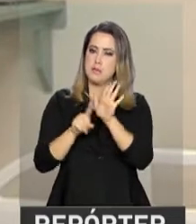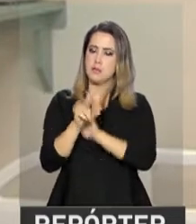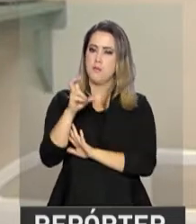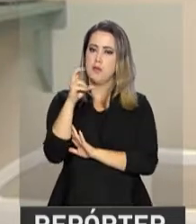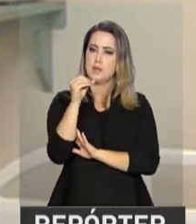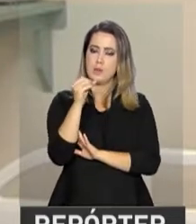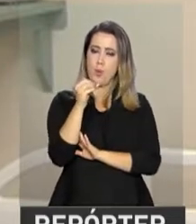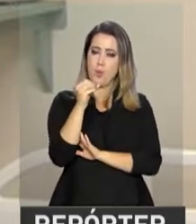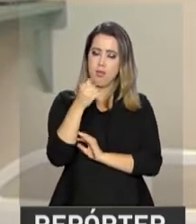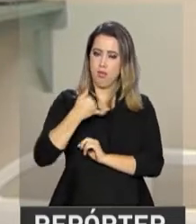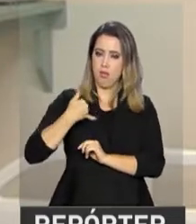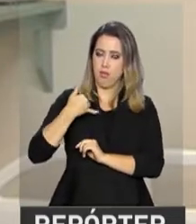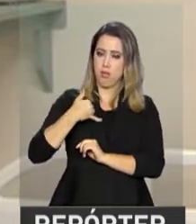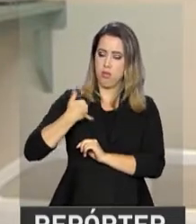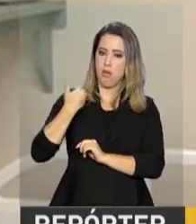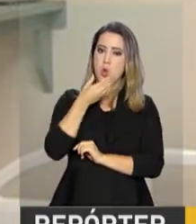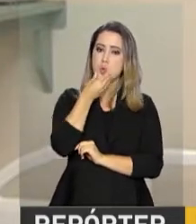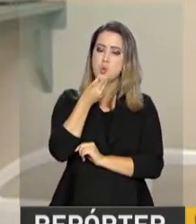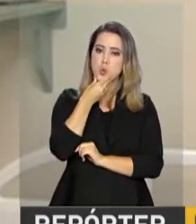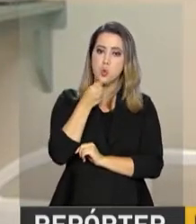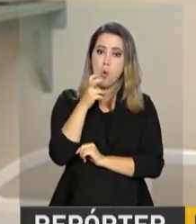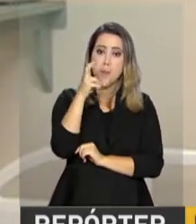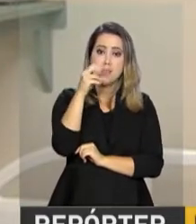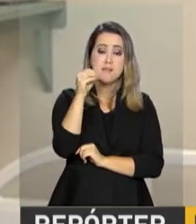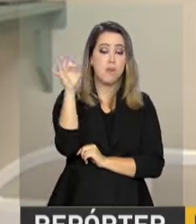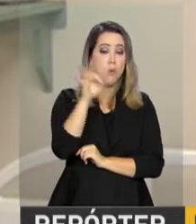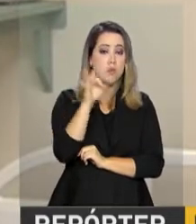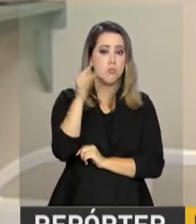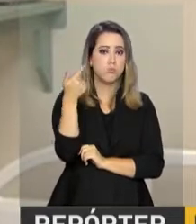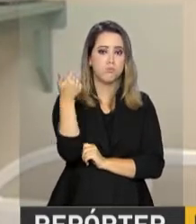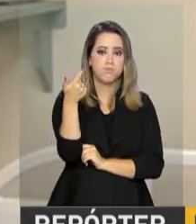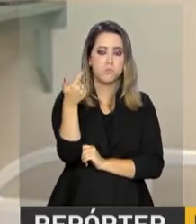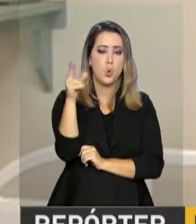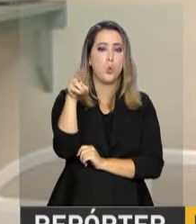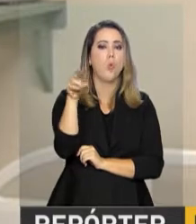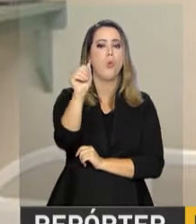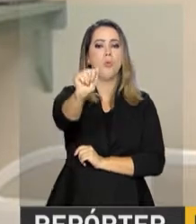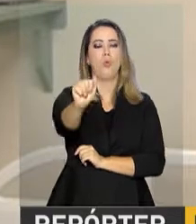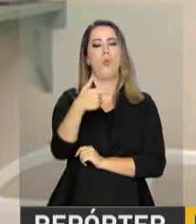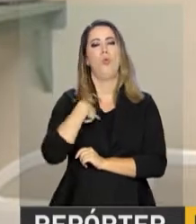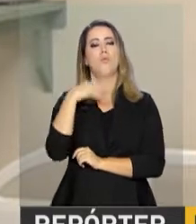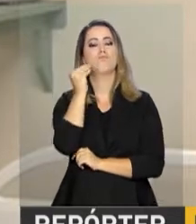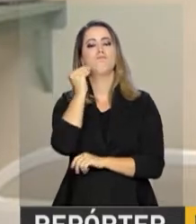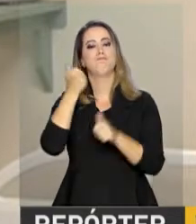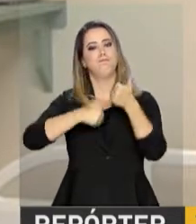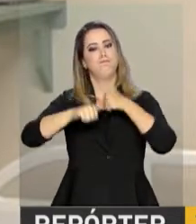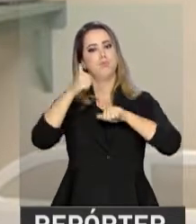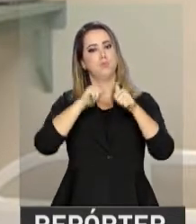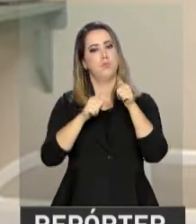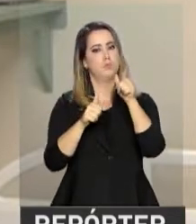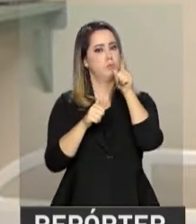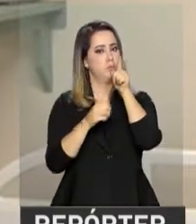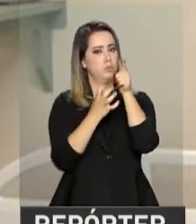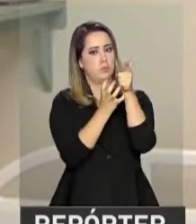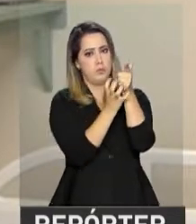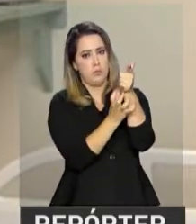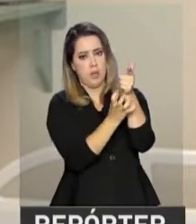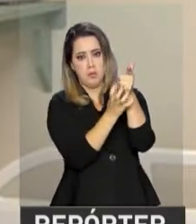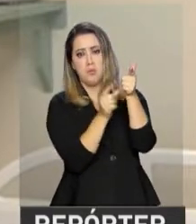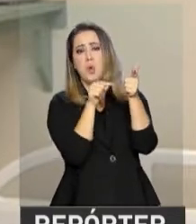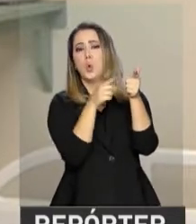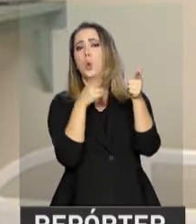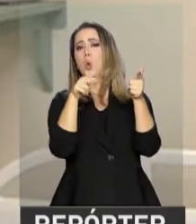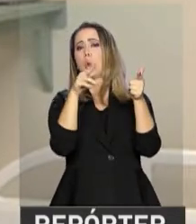cidade do Rio de Janeiro, 50% deles não se submeteram a qualquer tipo de exame de próstata ou de